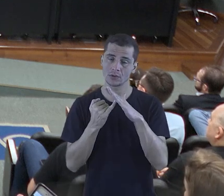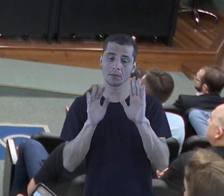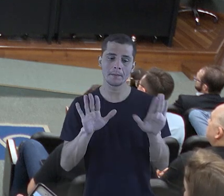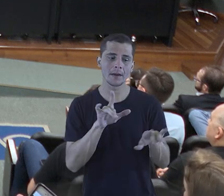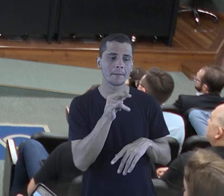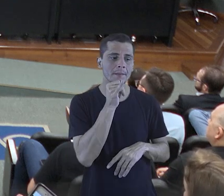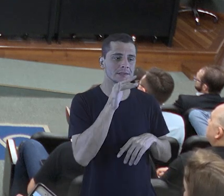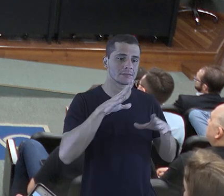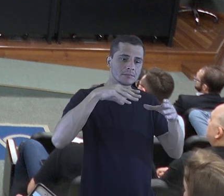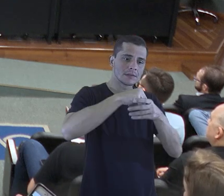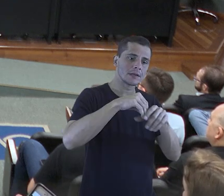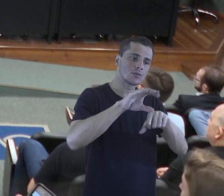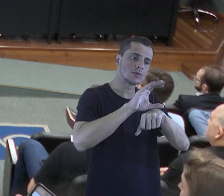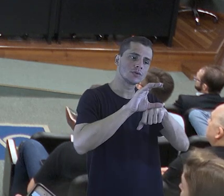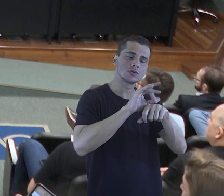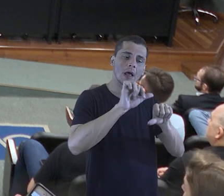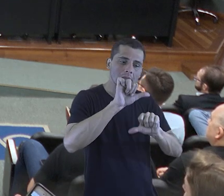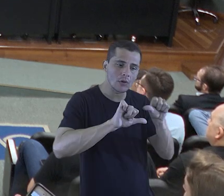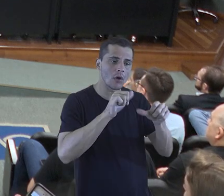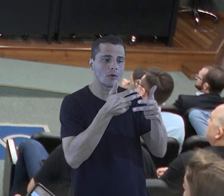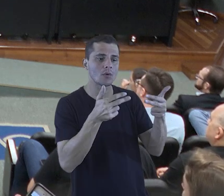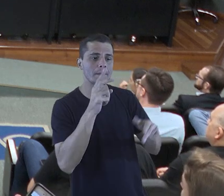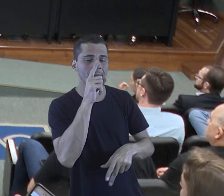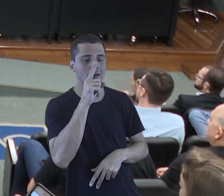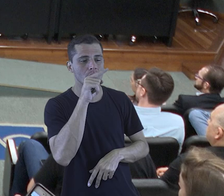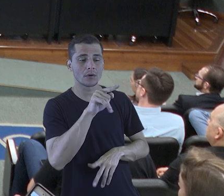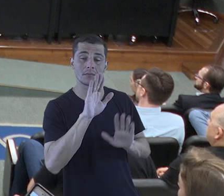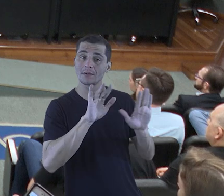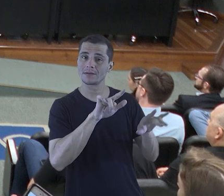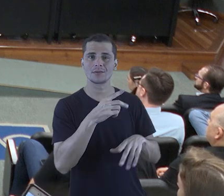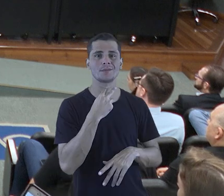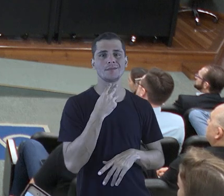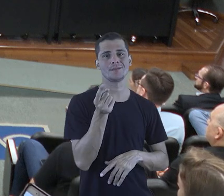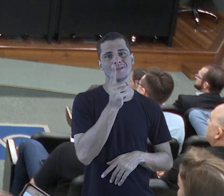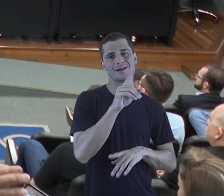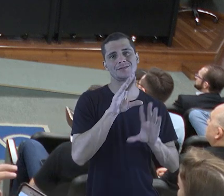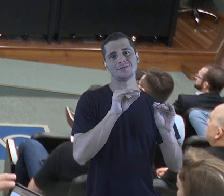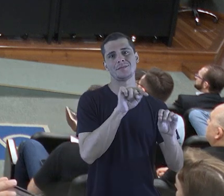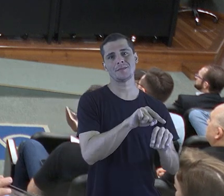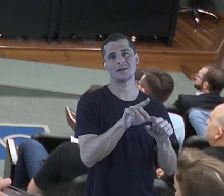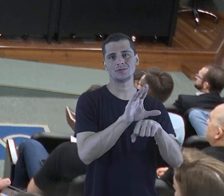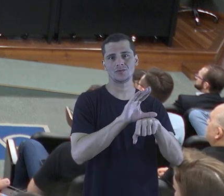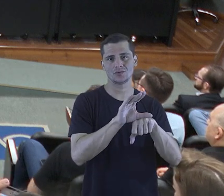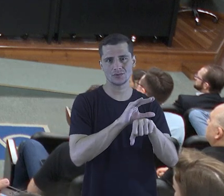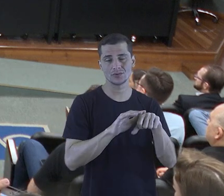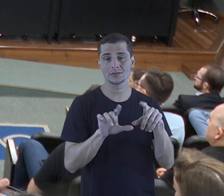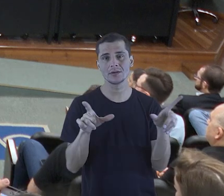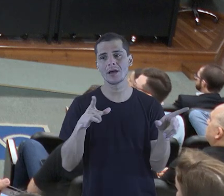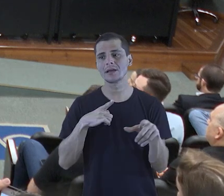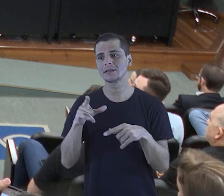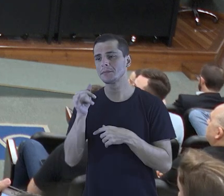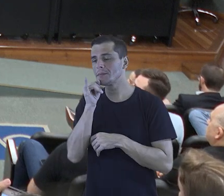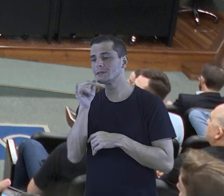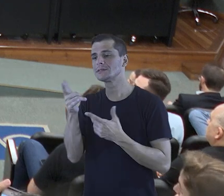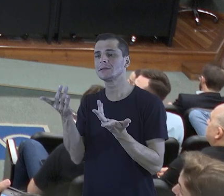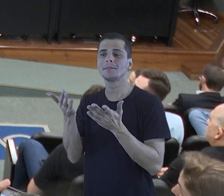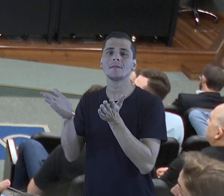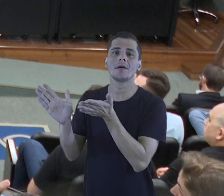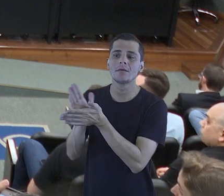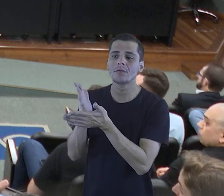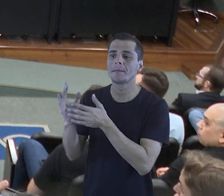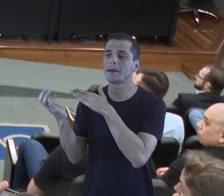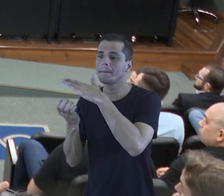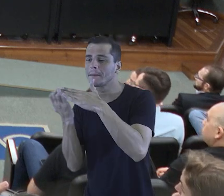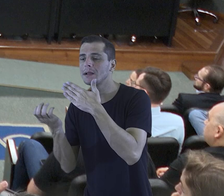o processo dão um risco muito grande para o processo de licitação. Concordo. Mas você não pode mudar a Constituição porque você